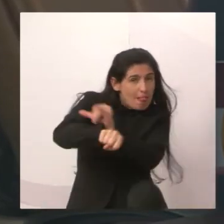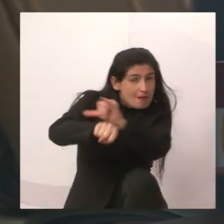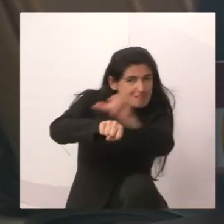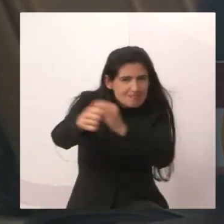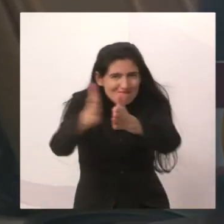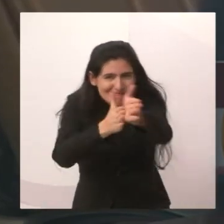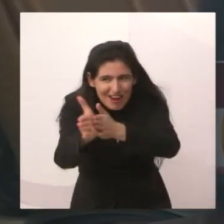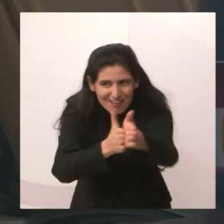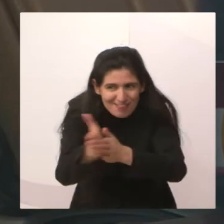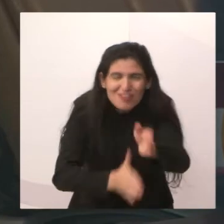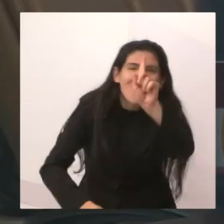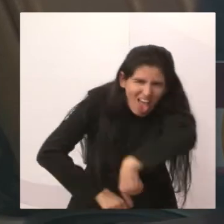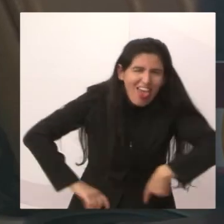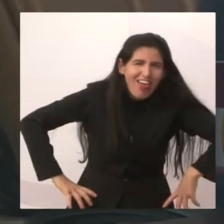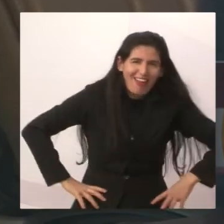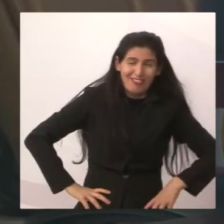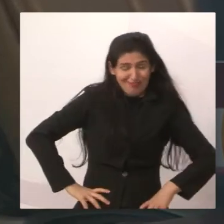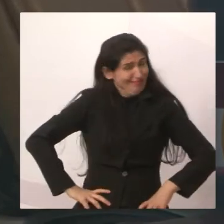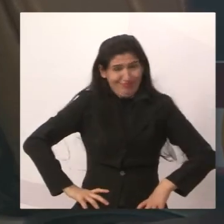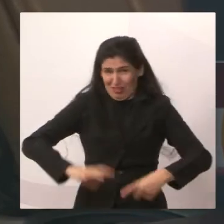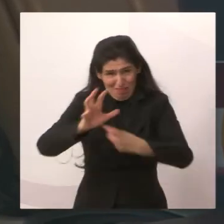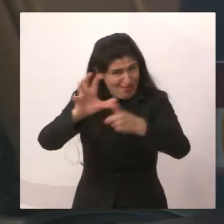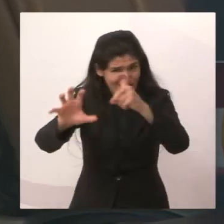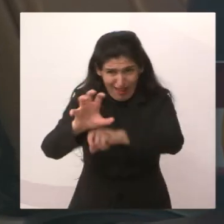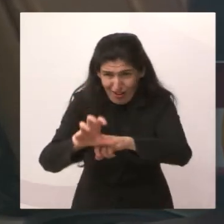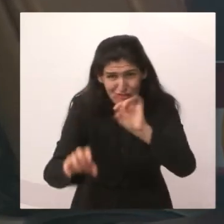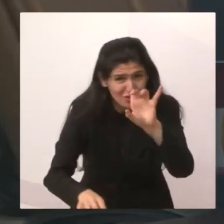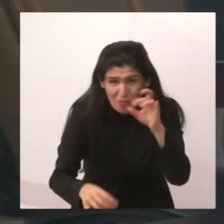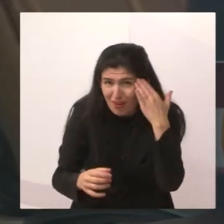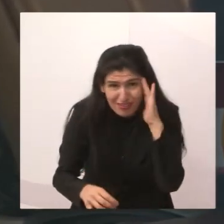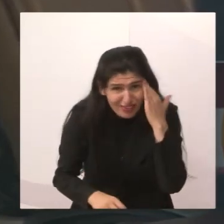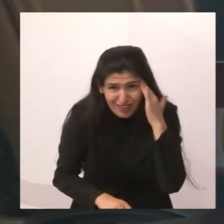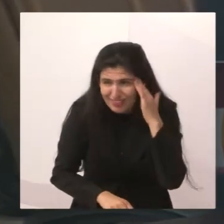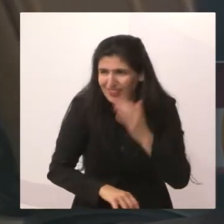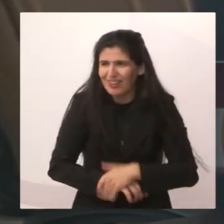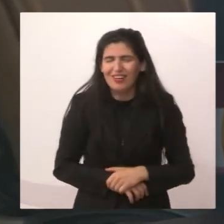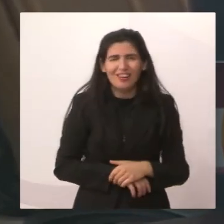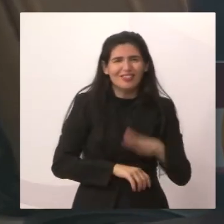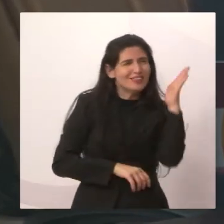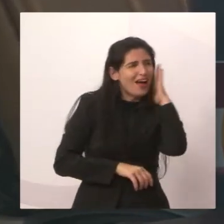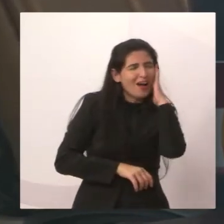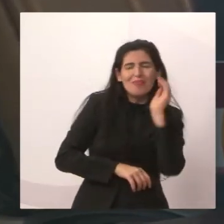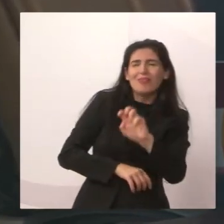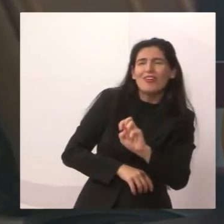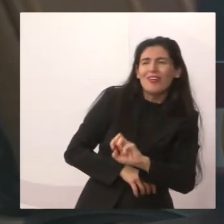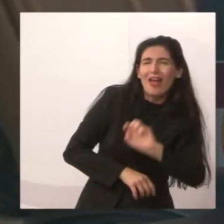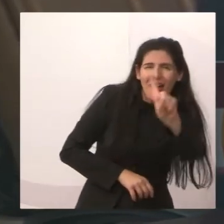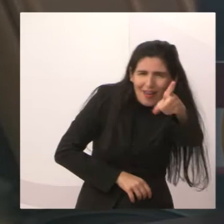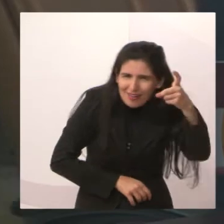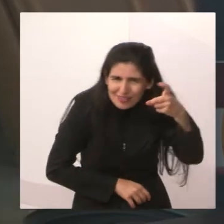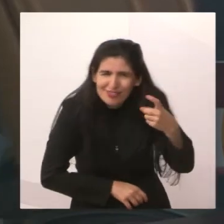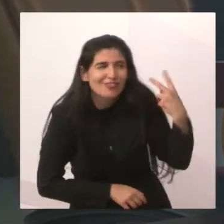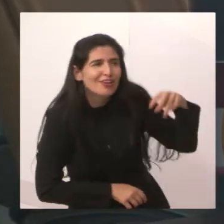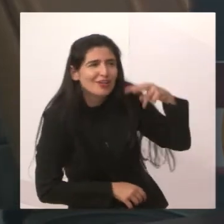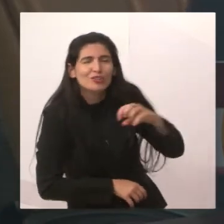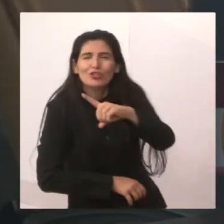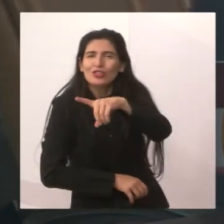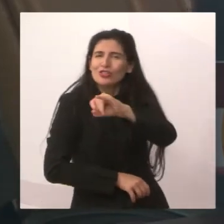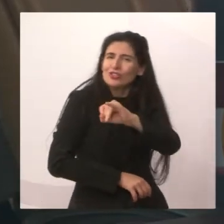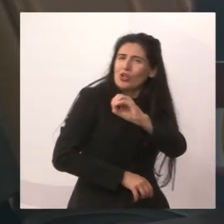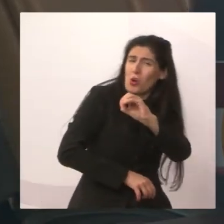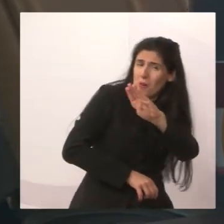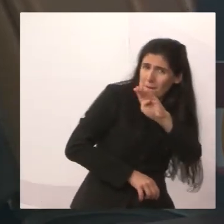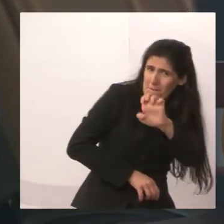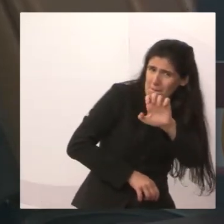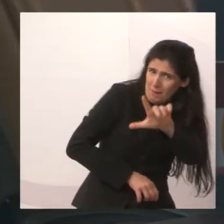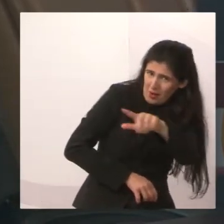manobra. Agora, o que acontece dentro de um jogo, dentro de um momento, até o vereador Jobel está aqui, ele era presidente da Câmara, ele fez o que eu